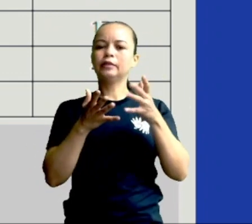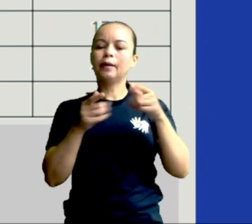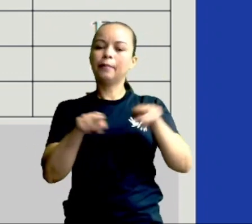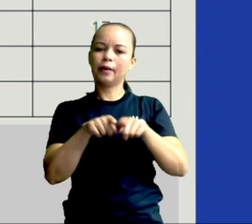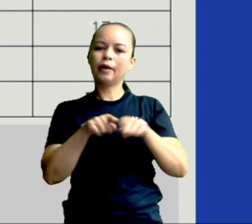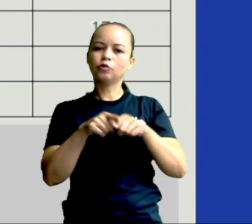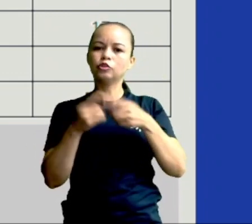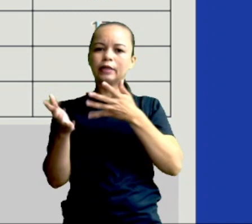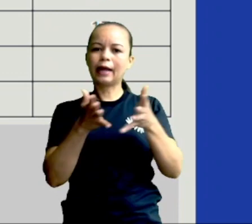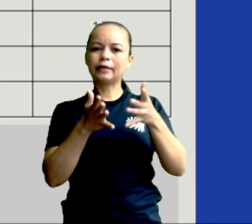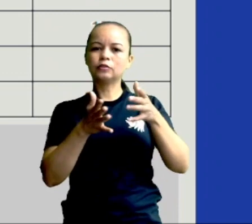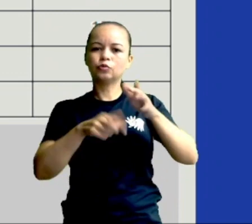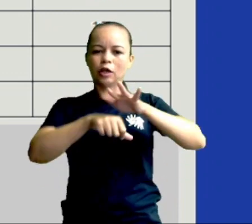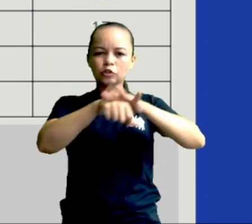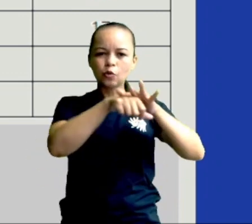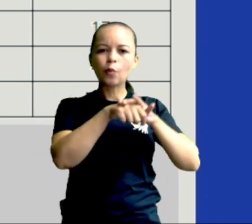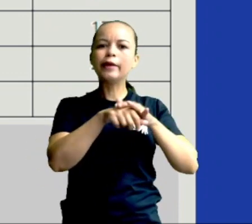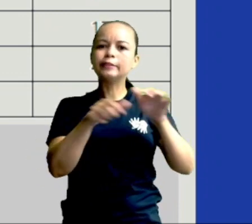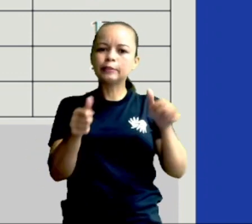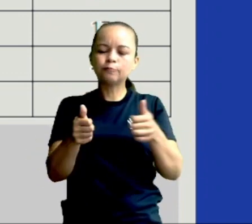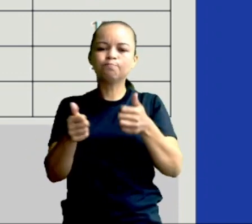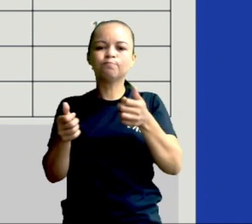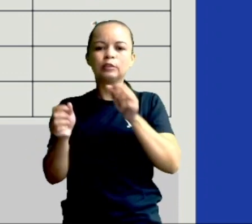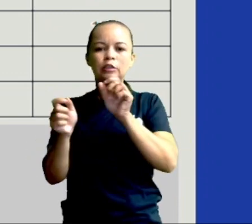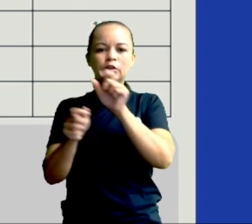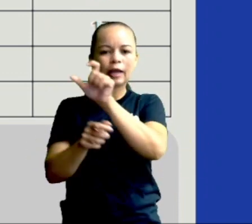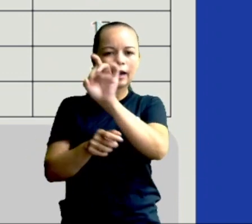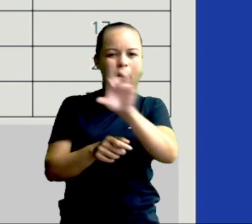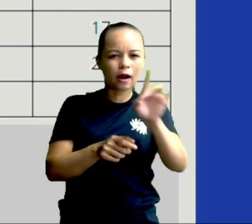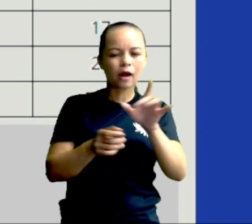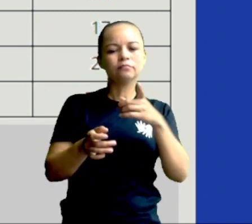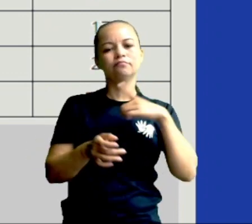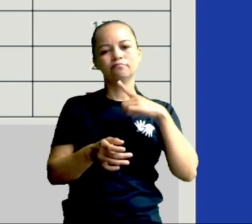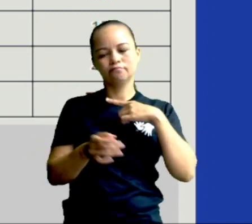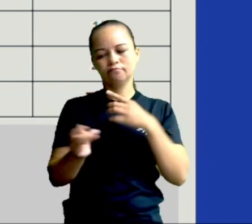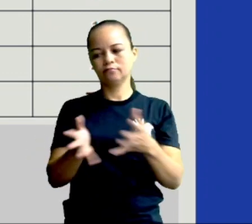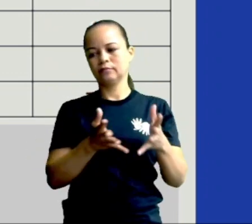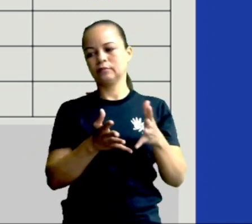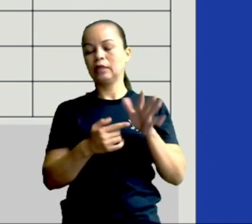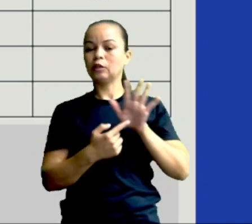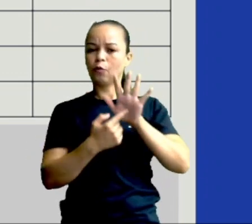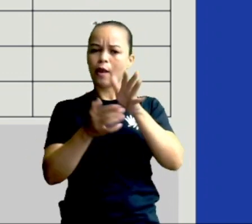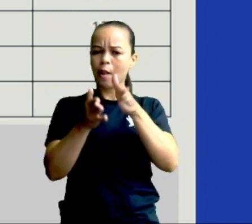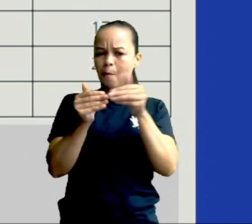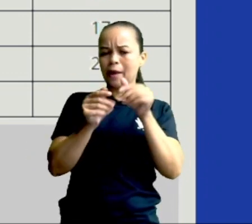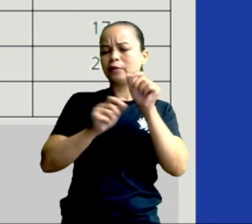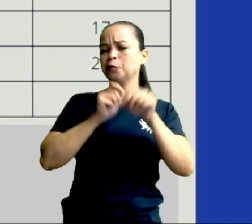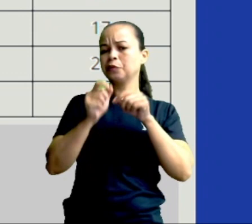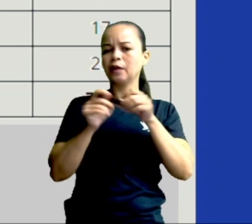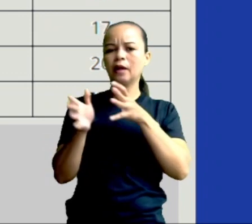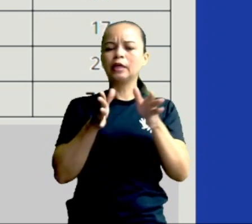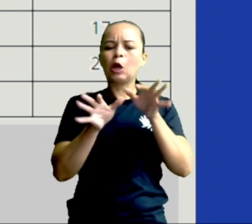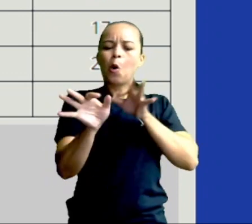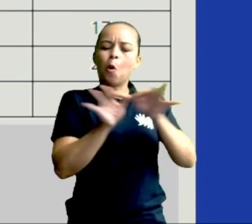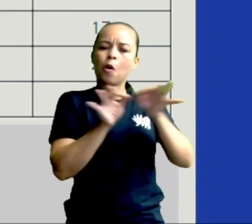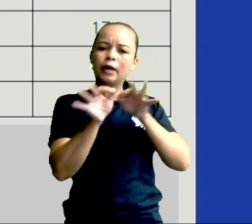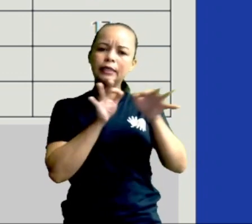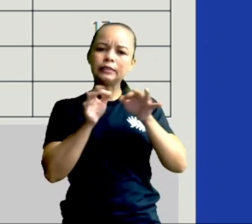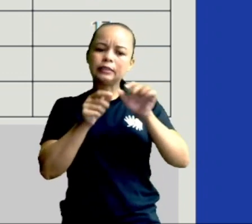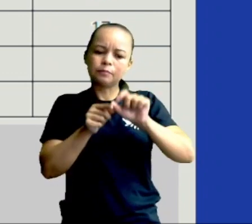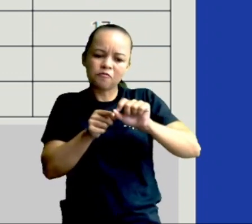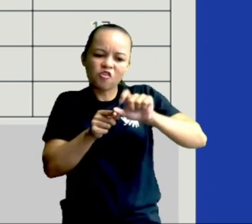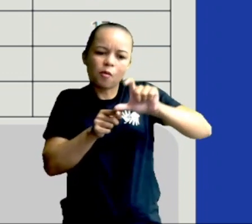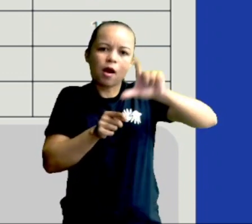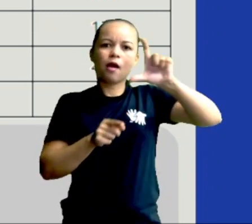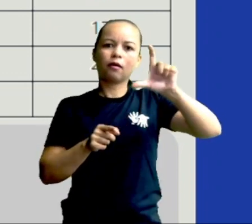confirmados, ok? Então vamos seguir para ver o que ele está pedindo mais. Aqui ele pede inicialmente que a gente organize de forma